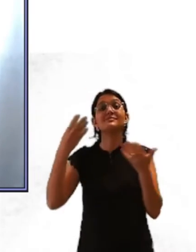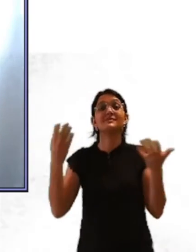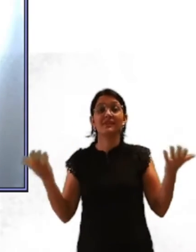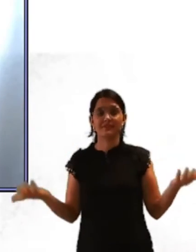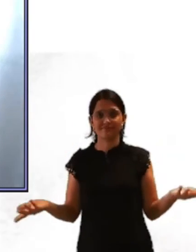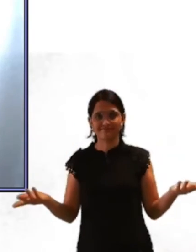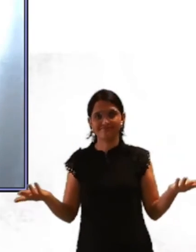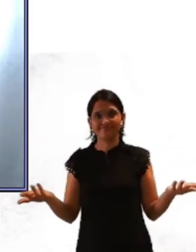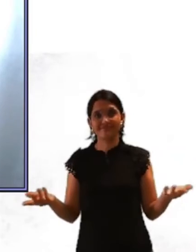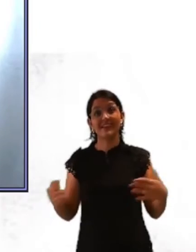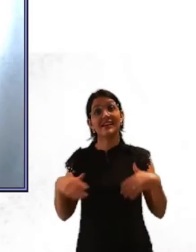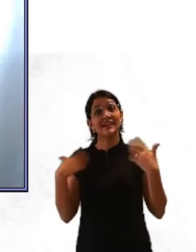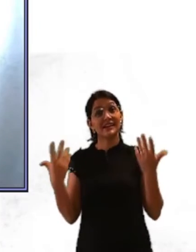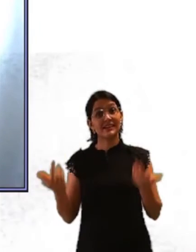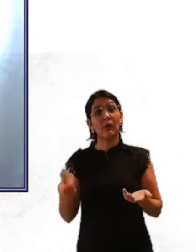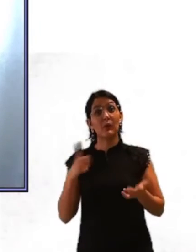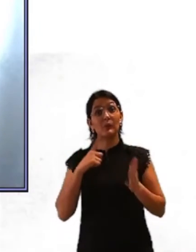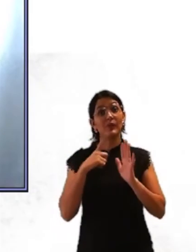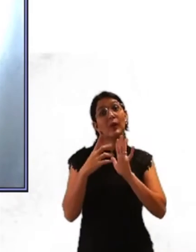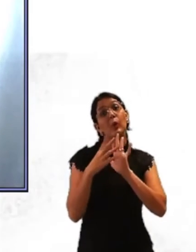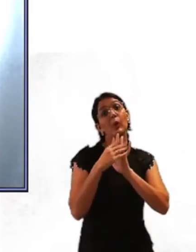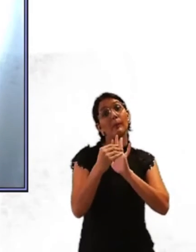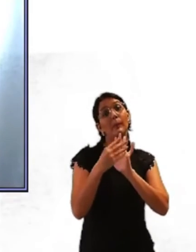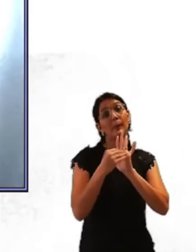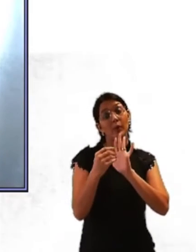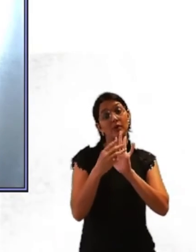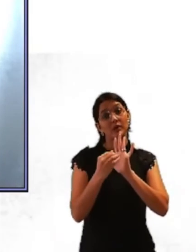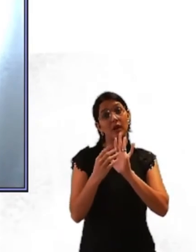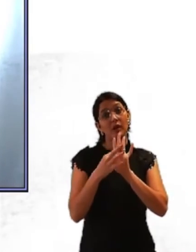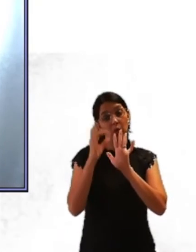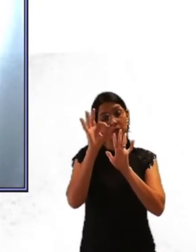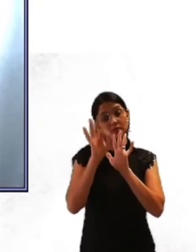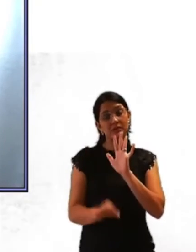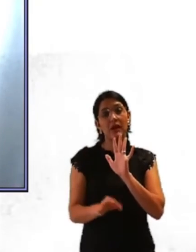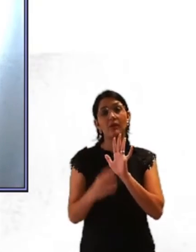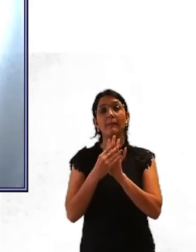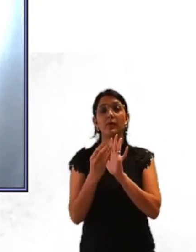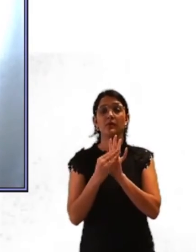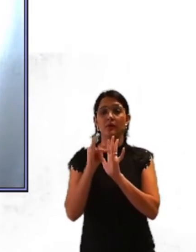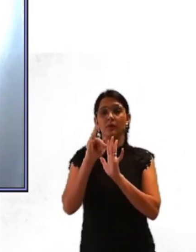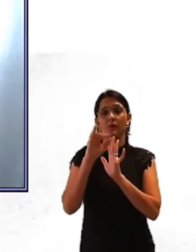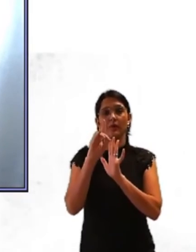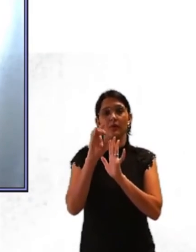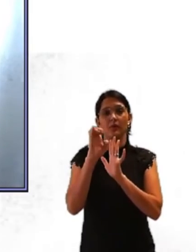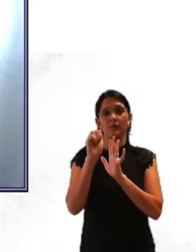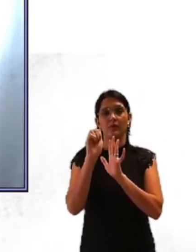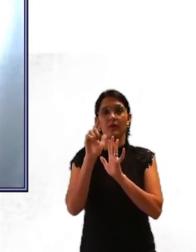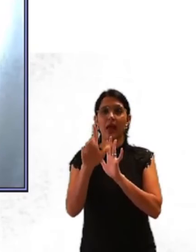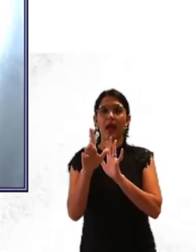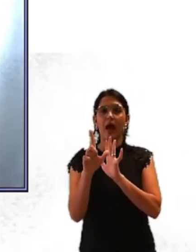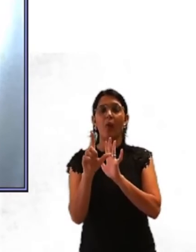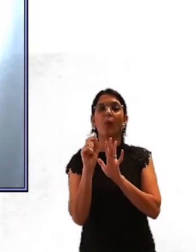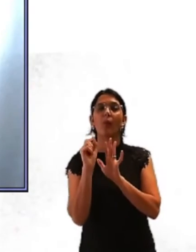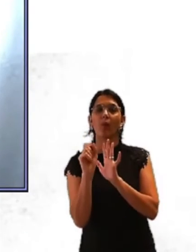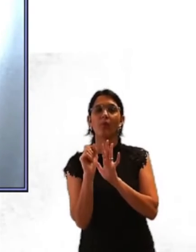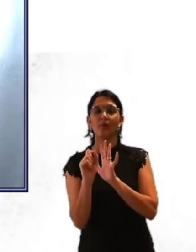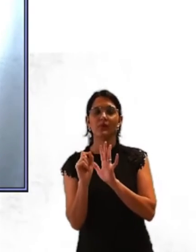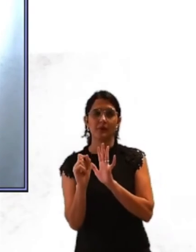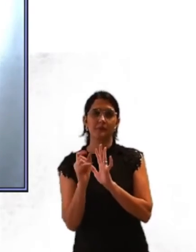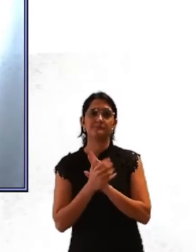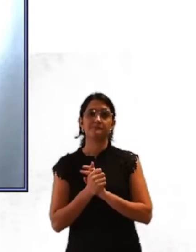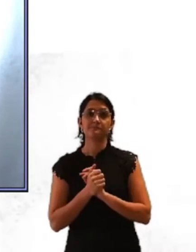porque em tese, num modelo ideal, vamos pensar assim, no modelo ideal, a gente não teria